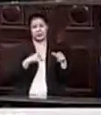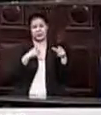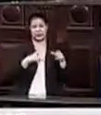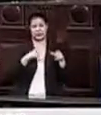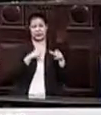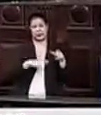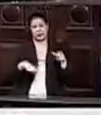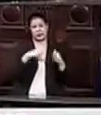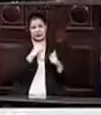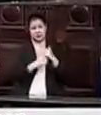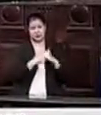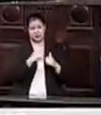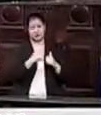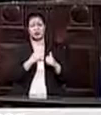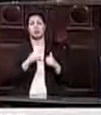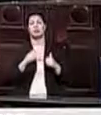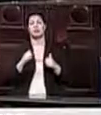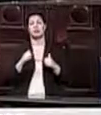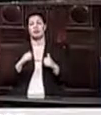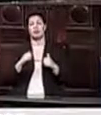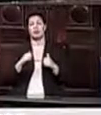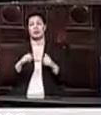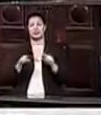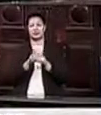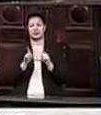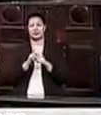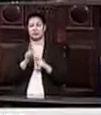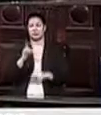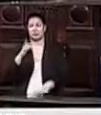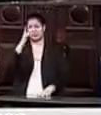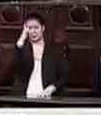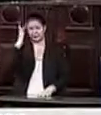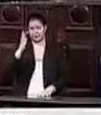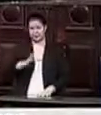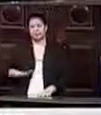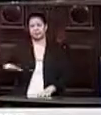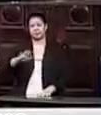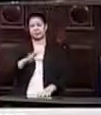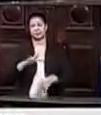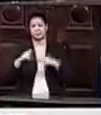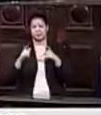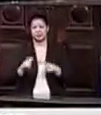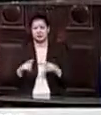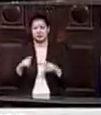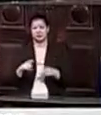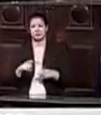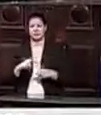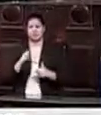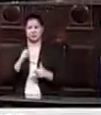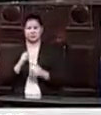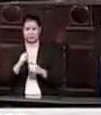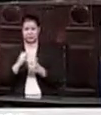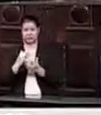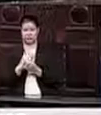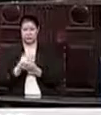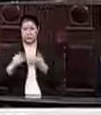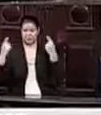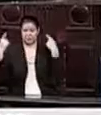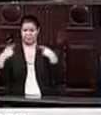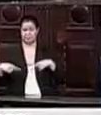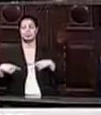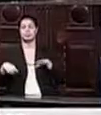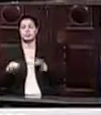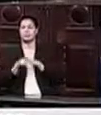da prática do esporte, e os próprios locais onde se dava a competição, que por